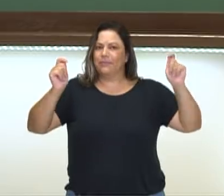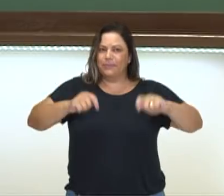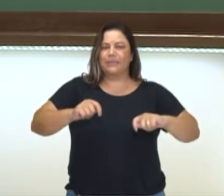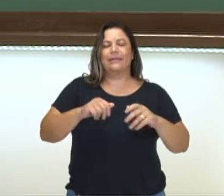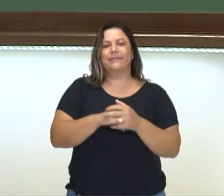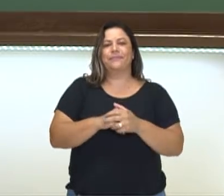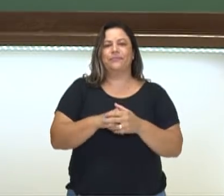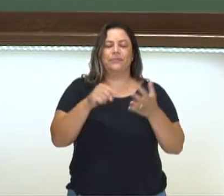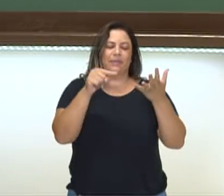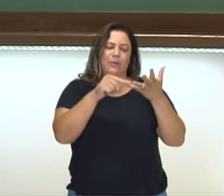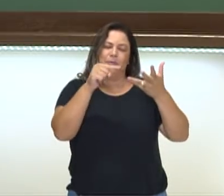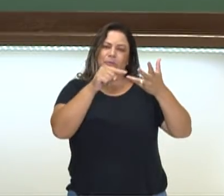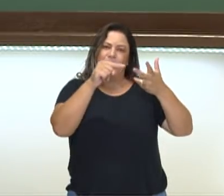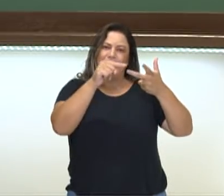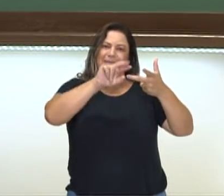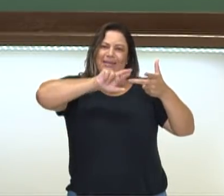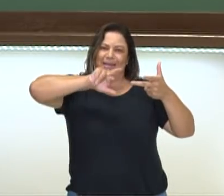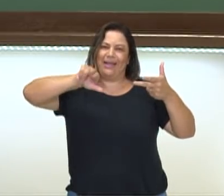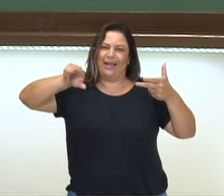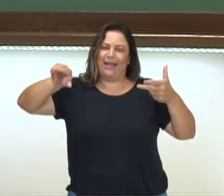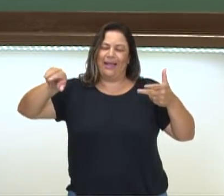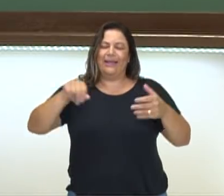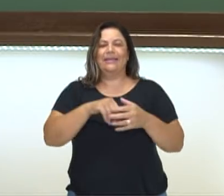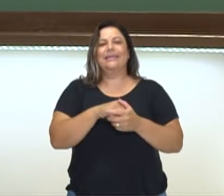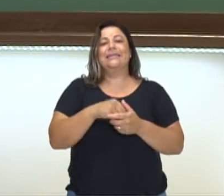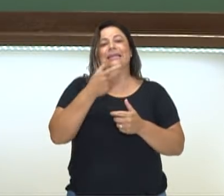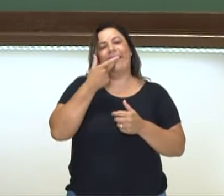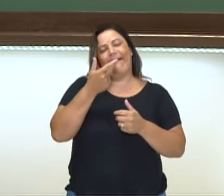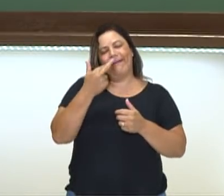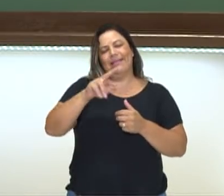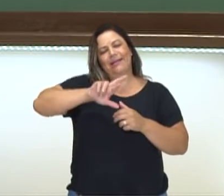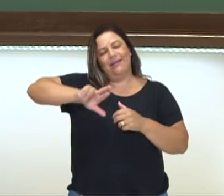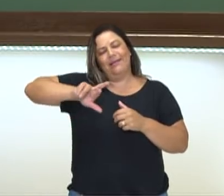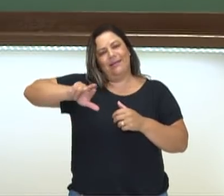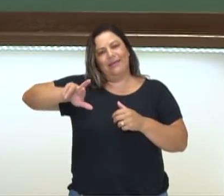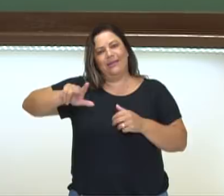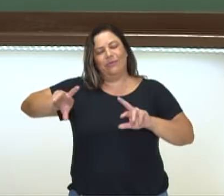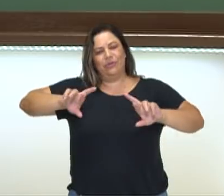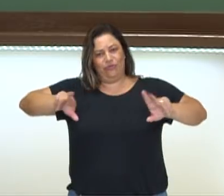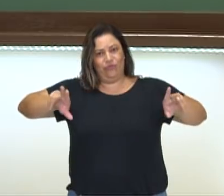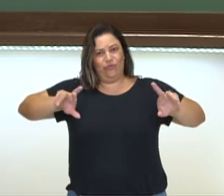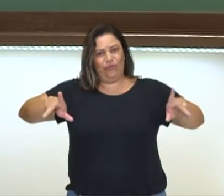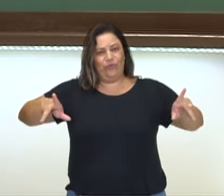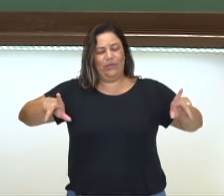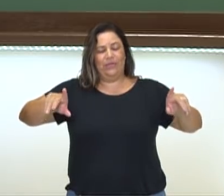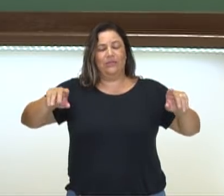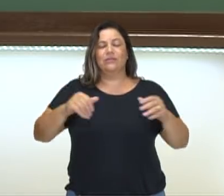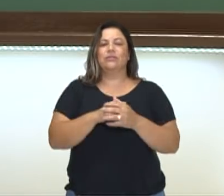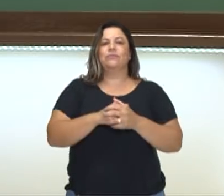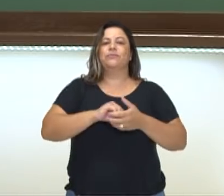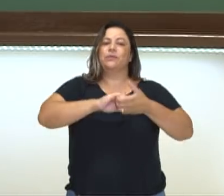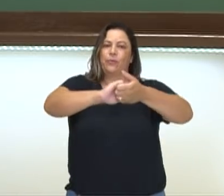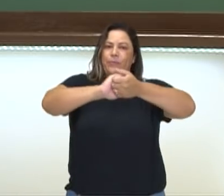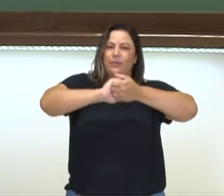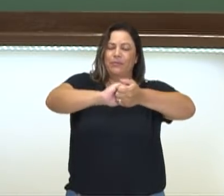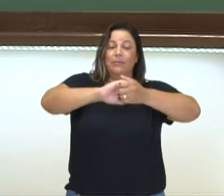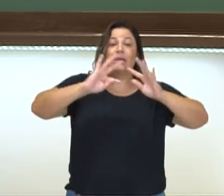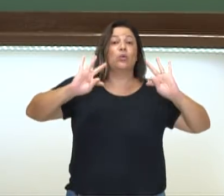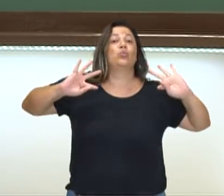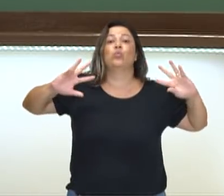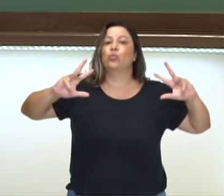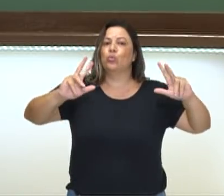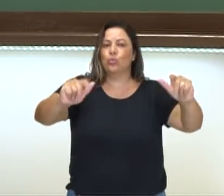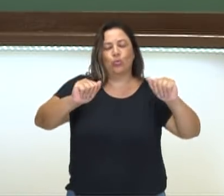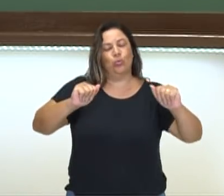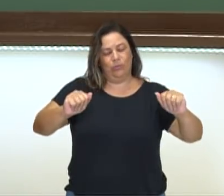budistas orientalistas e Ache Aerete Yamandu para os guaranis, e assim cumprimento todos os povos indígenas